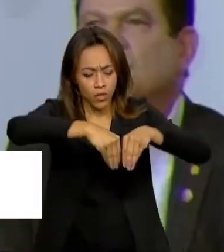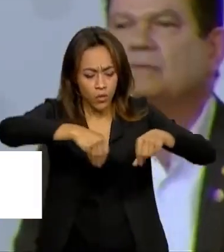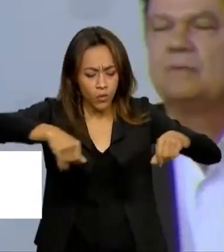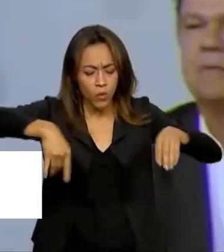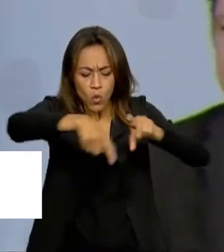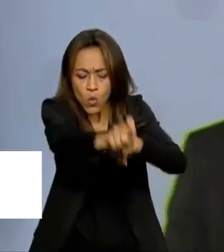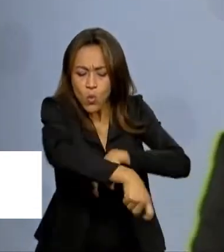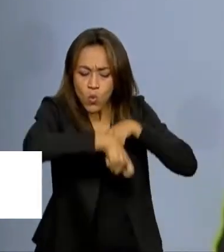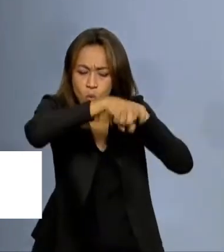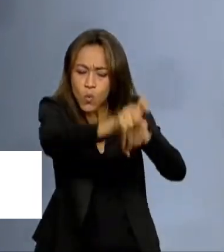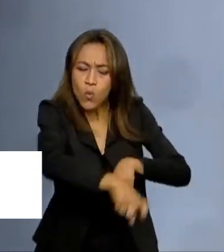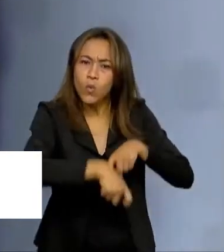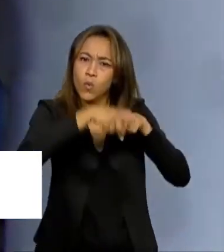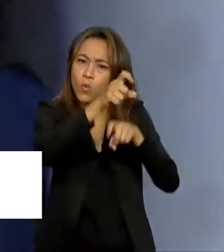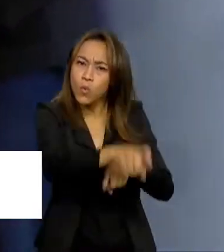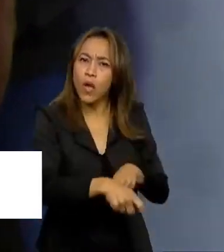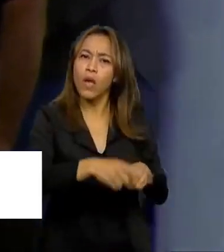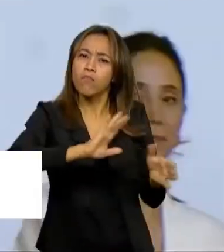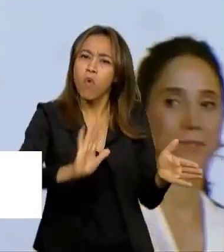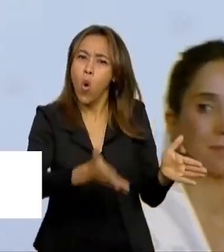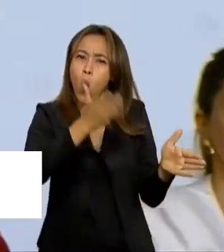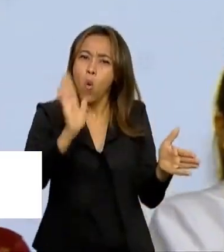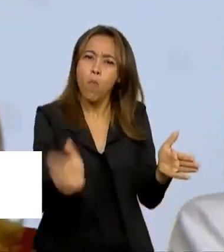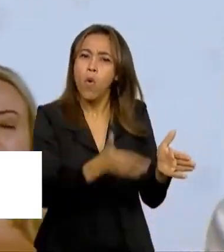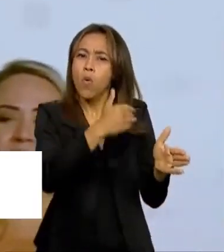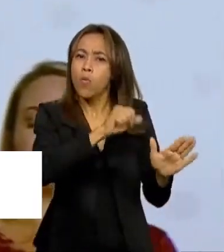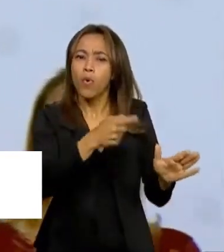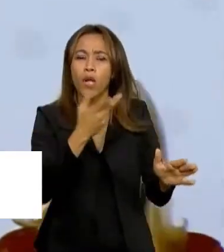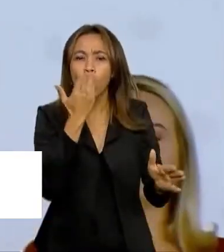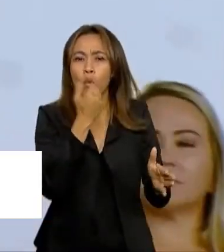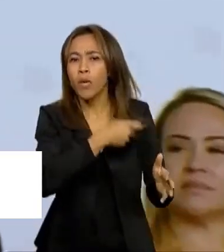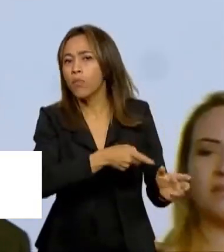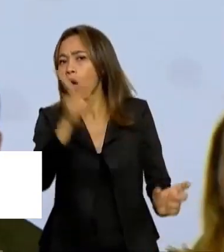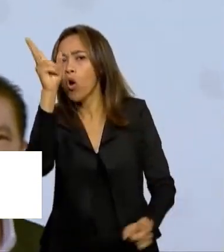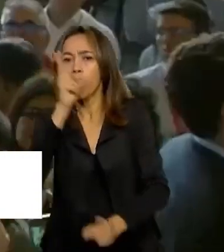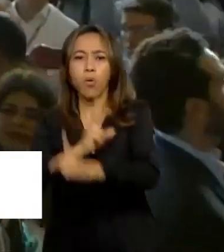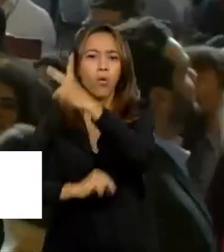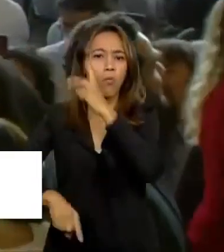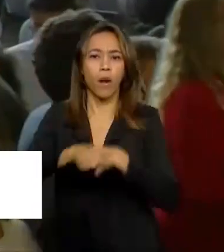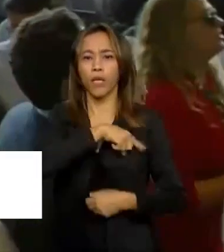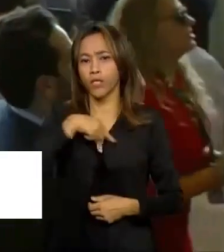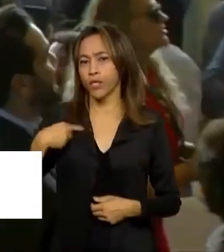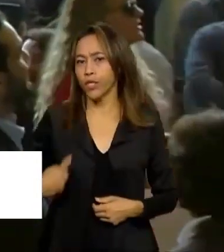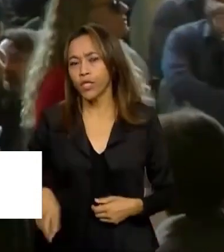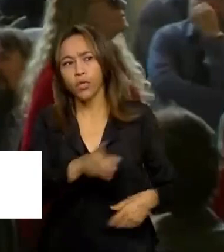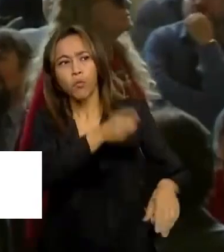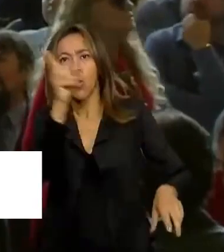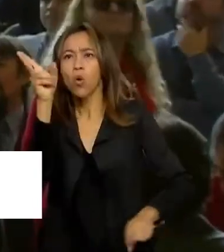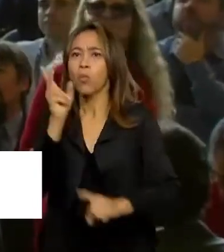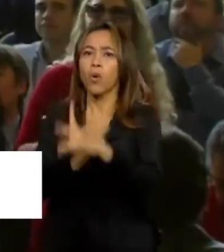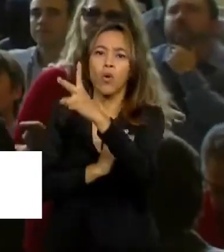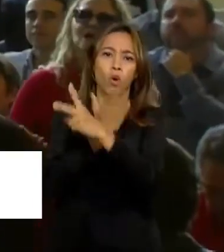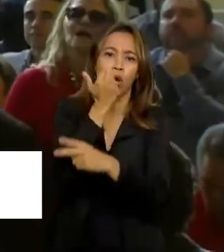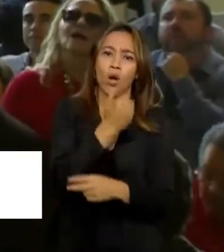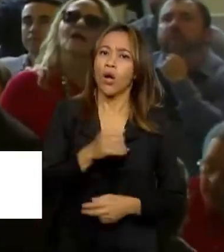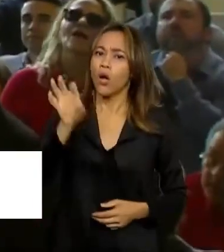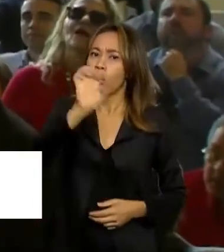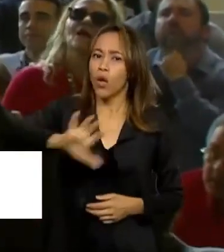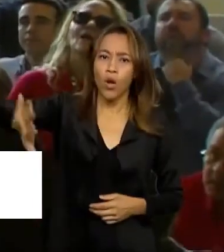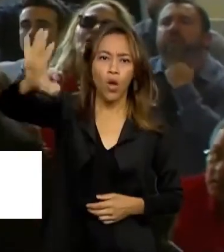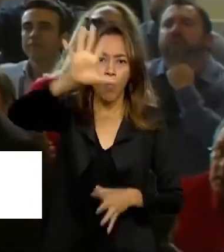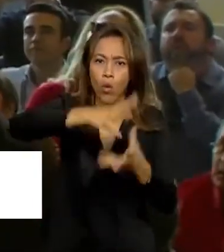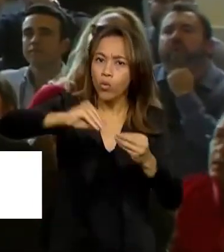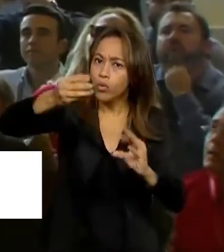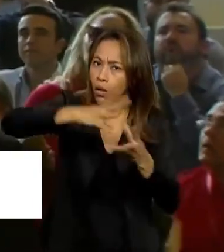sustenta a China de soja, sustenta uma parte da Europa de milho, de algodão. Isso é